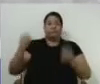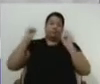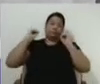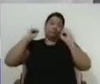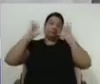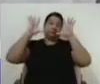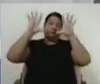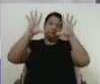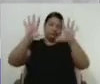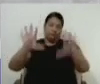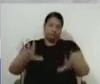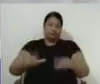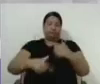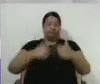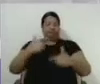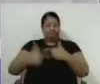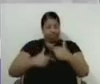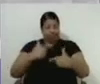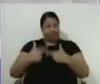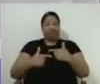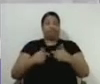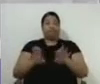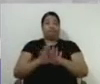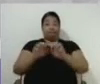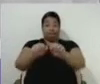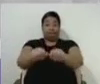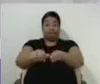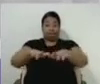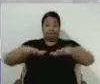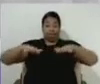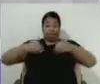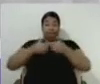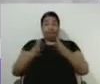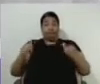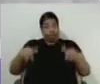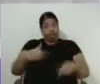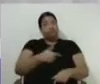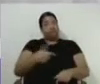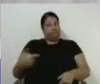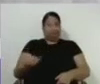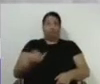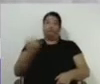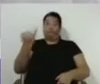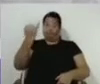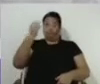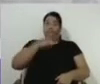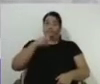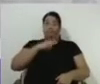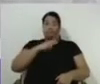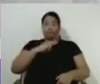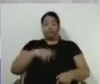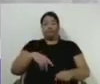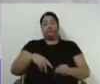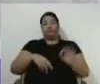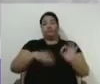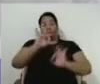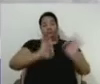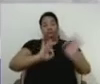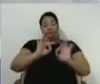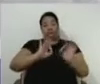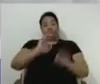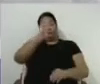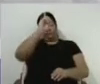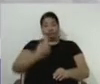trabalho. Teremos audiência pública aqui na Câmara essa semana, muito importante, que é o Plano Diretor do Turismo, nós que atuamos